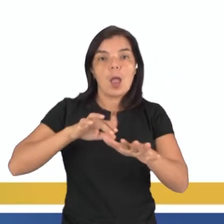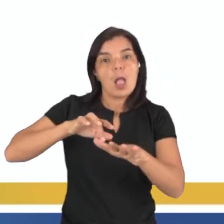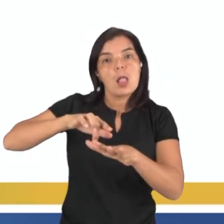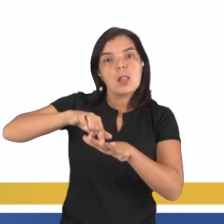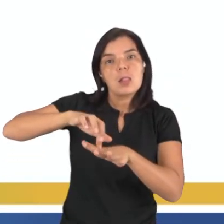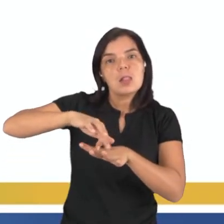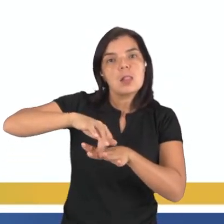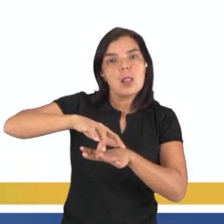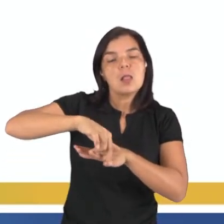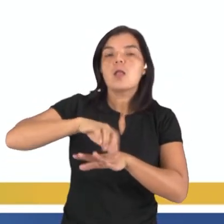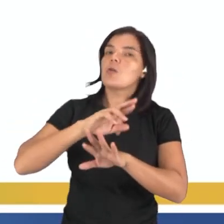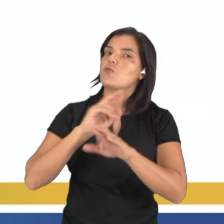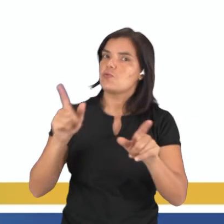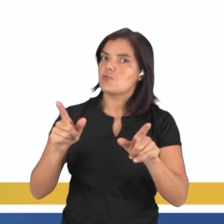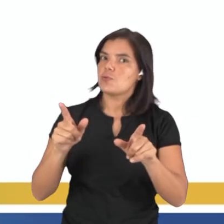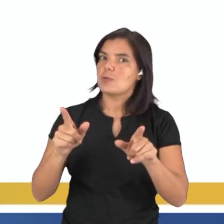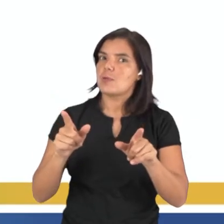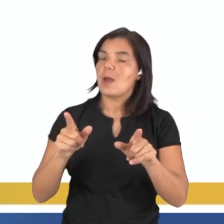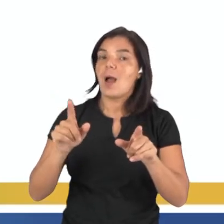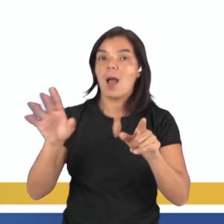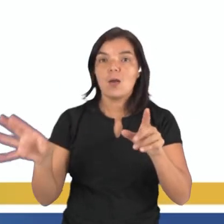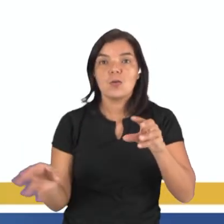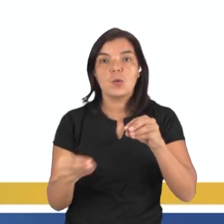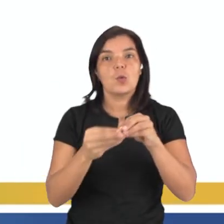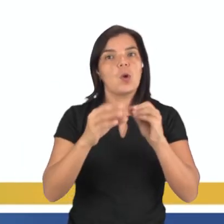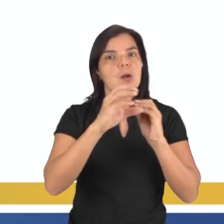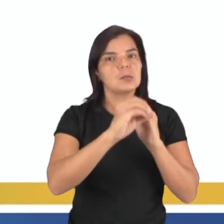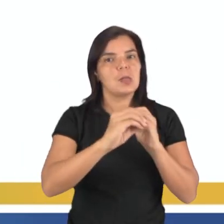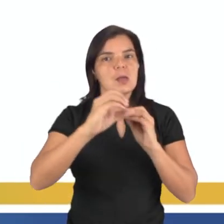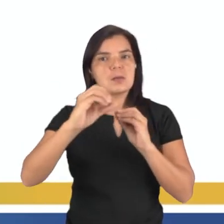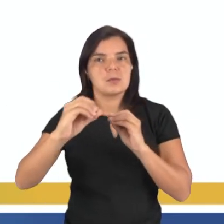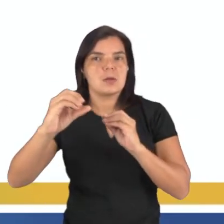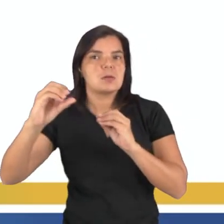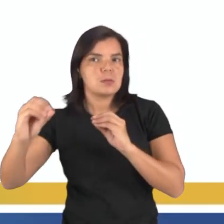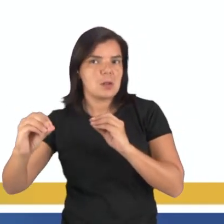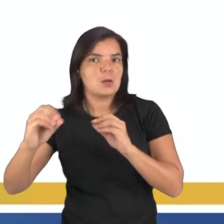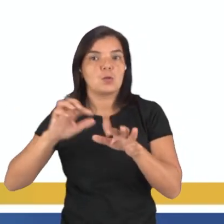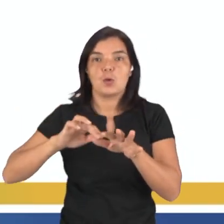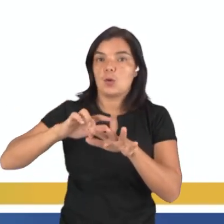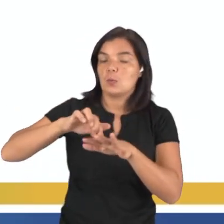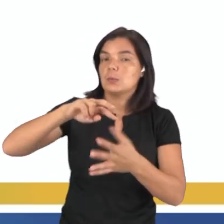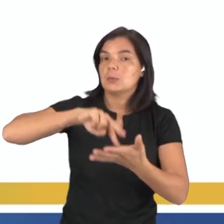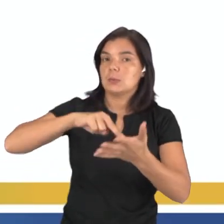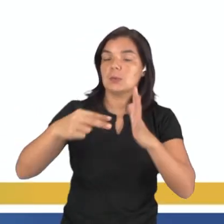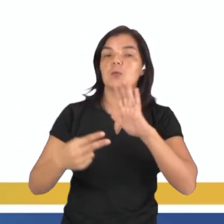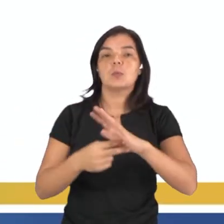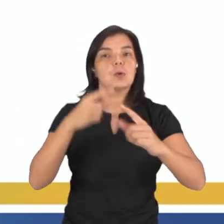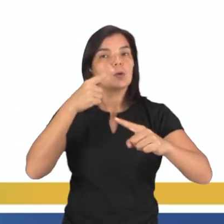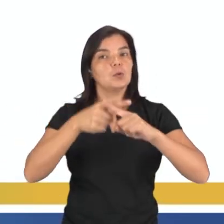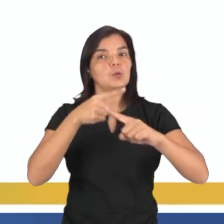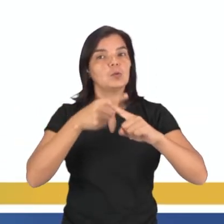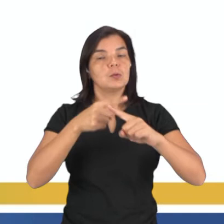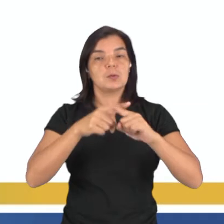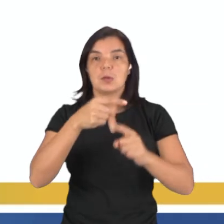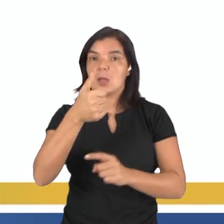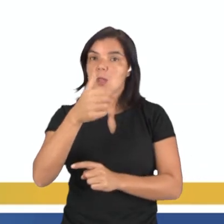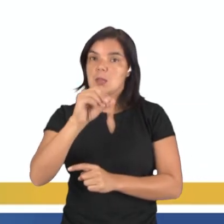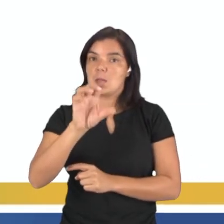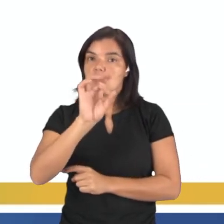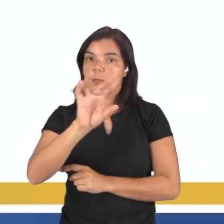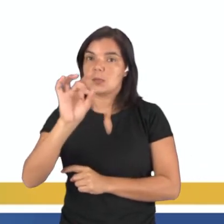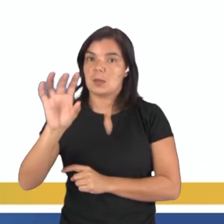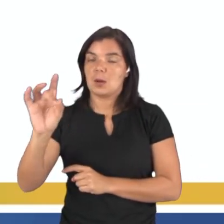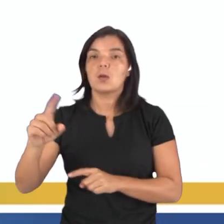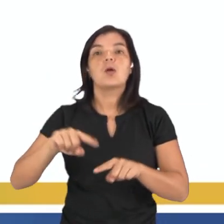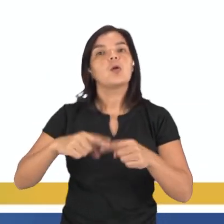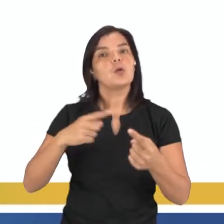a escada, eu tenho que ir acrescentando 0 em cada degrau que eu for descendo. Ou seja, multiplicando 10 por cada um. Então